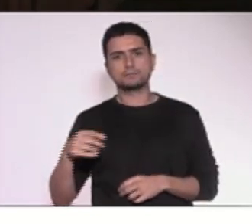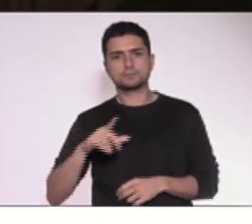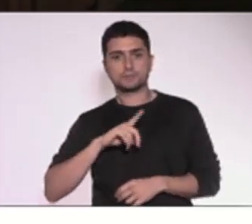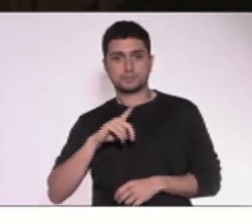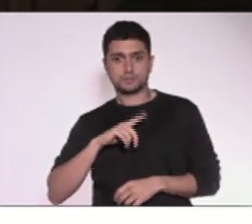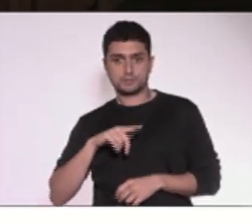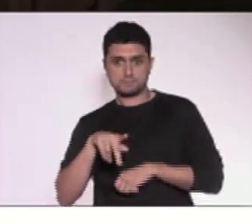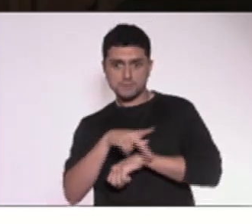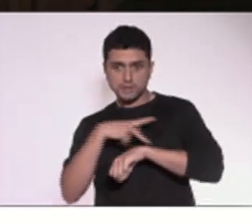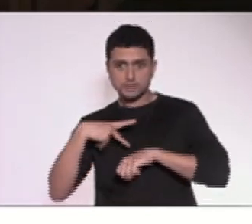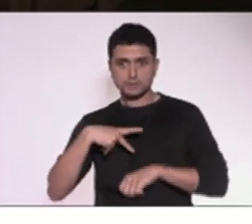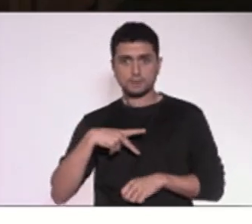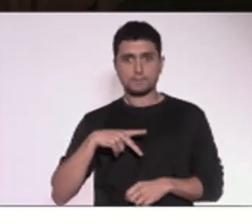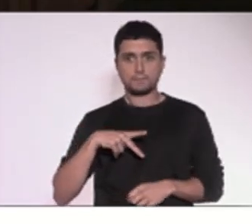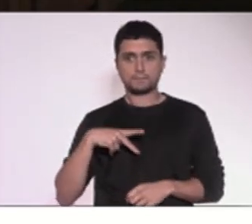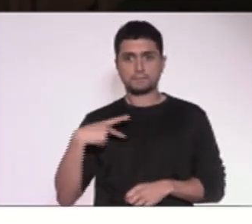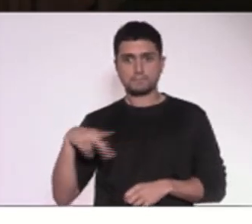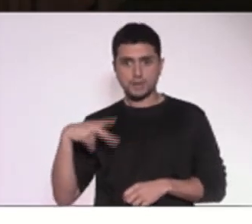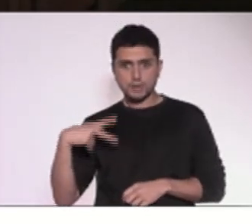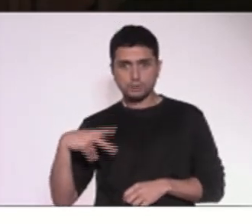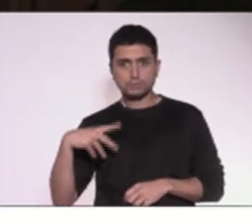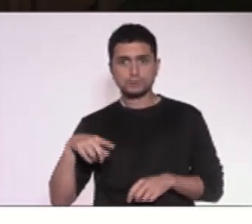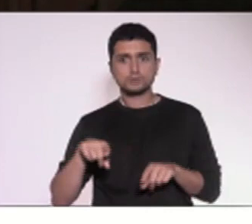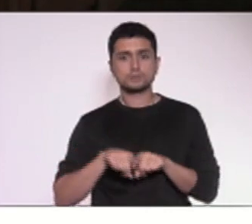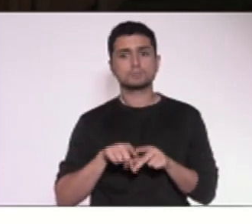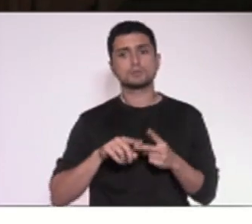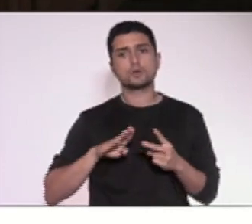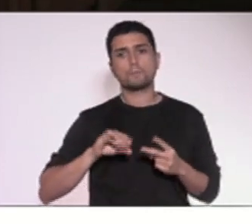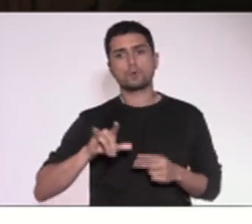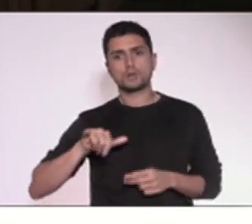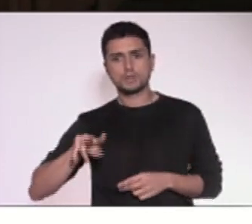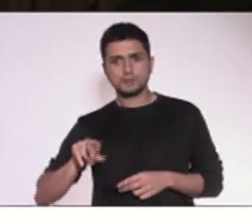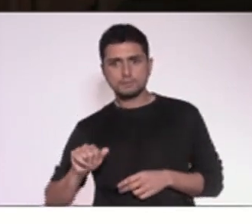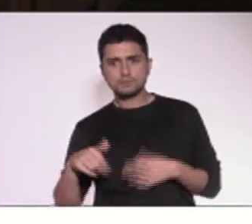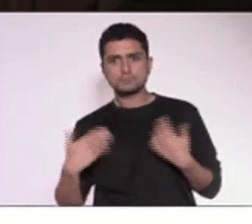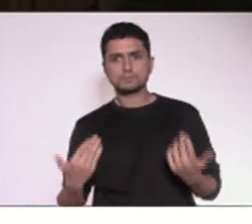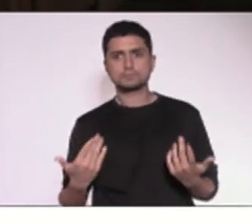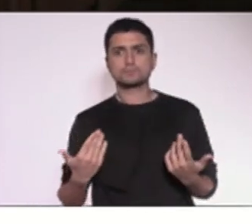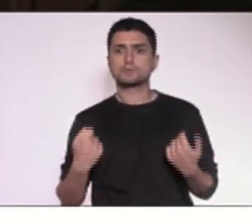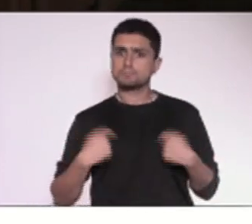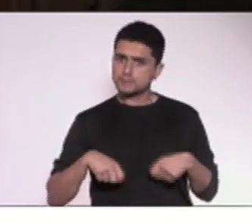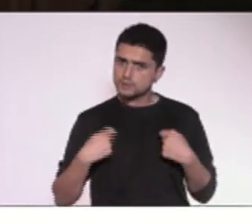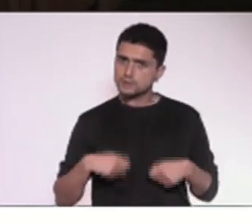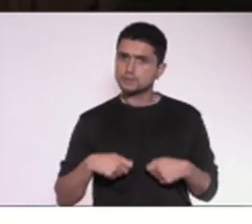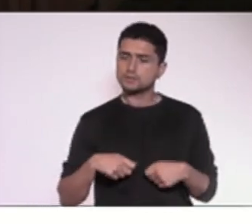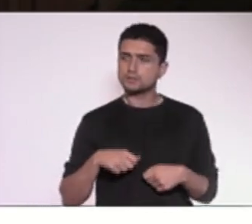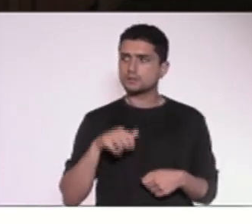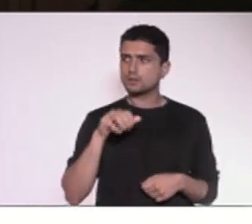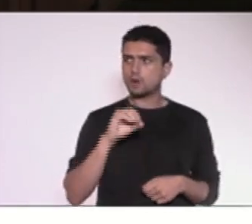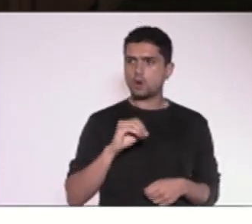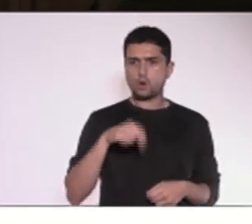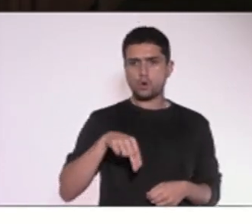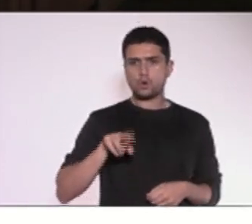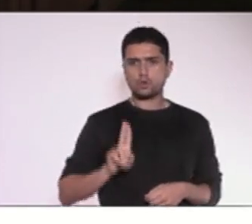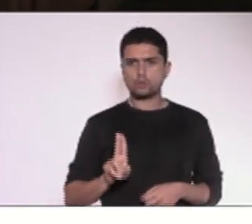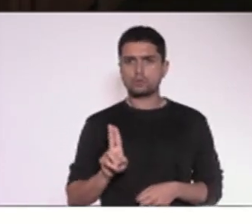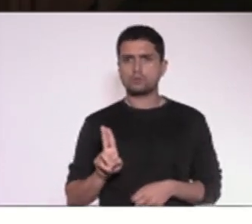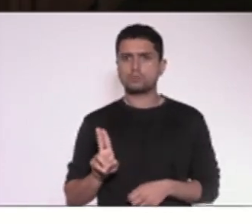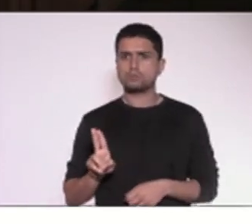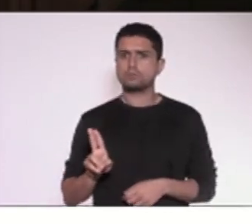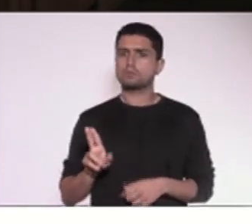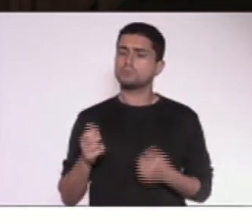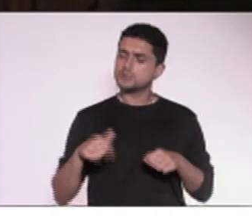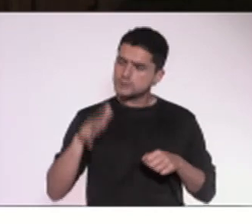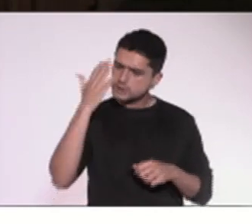Organização das Nações Unidas, através do seu Conselho de Segurança, reconheça que essas facções que hoje estão